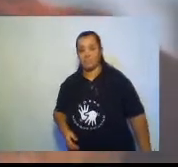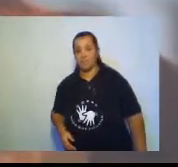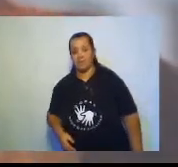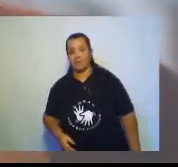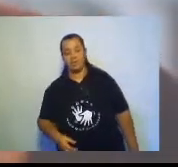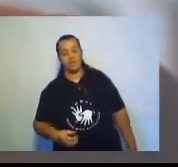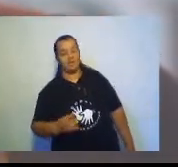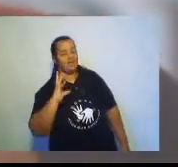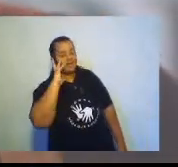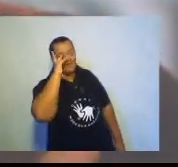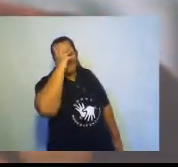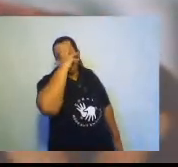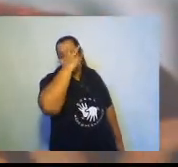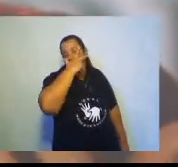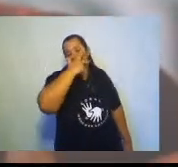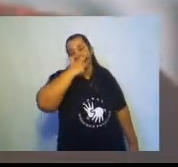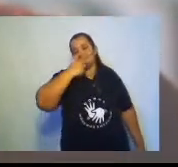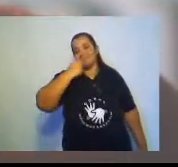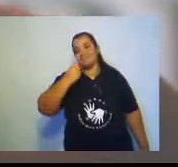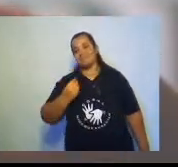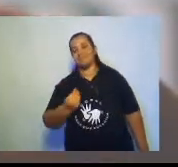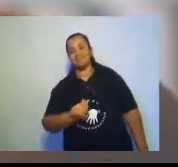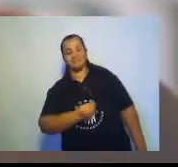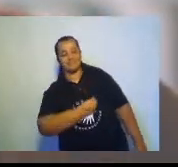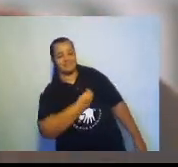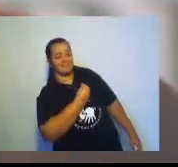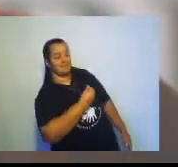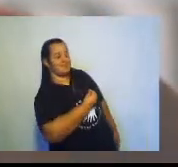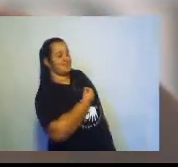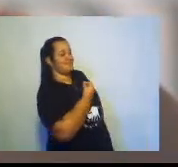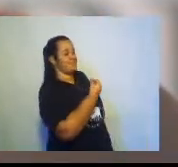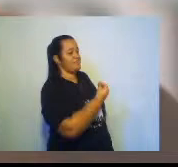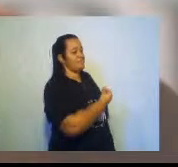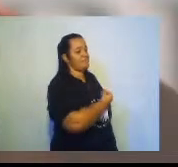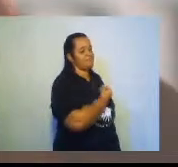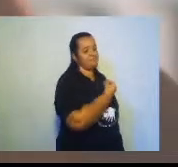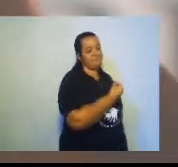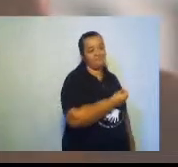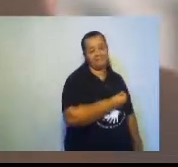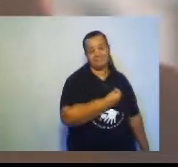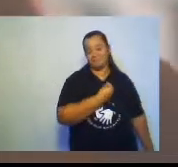a coisa mais bonita que me aconteceu.